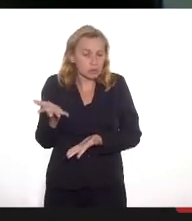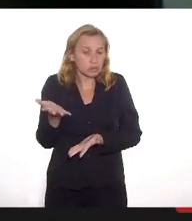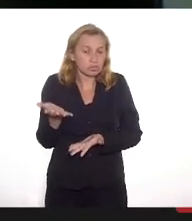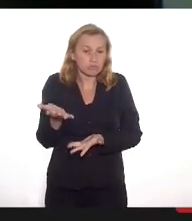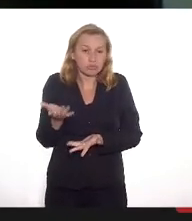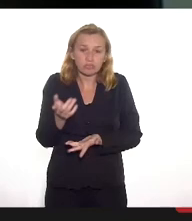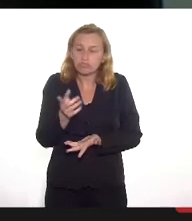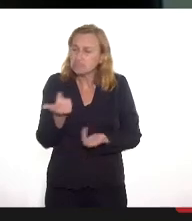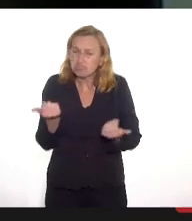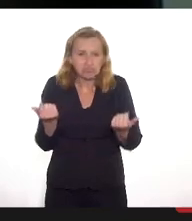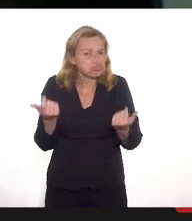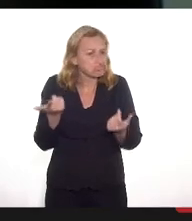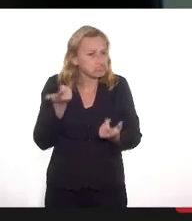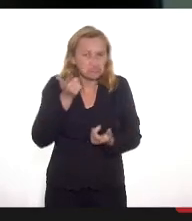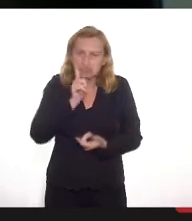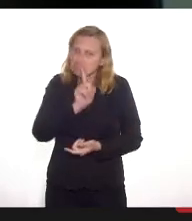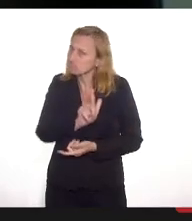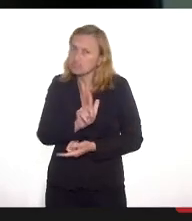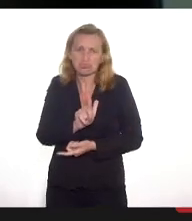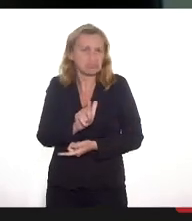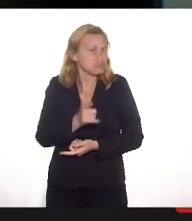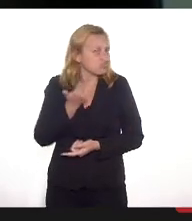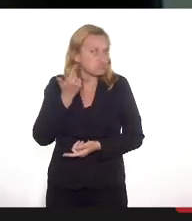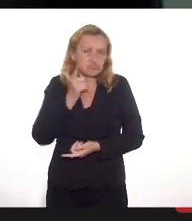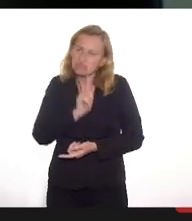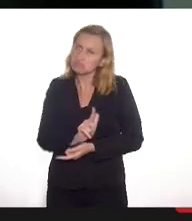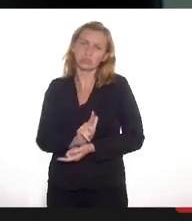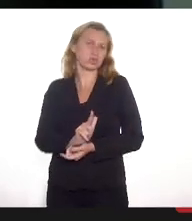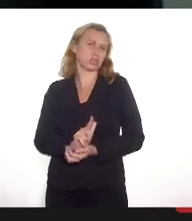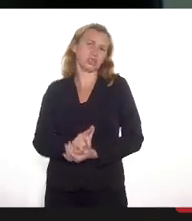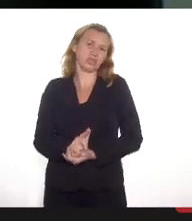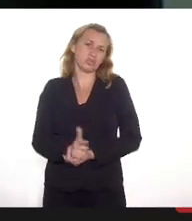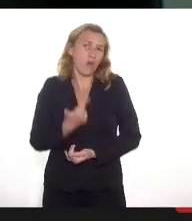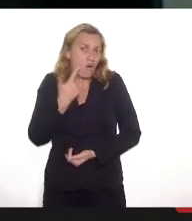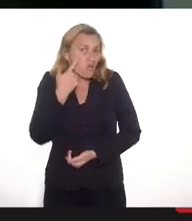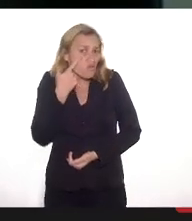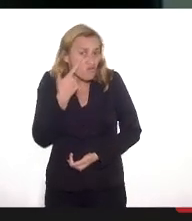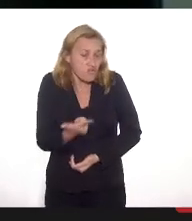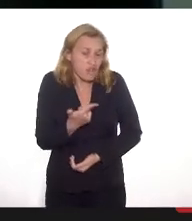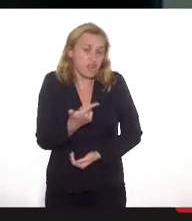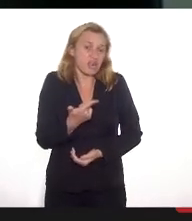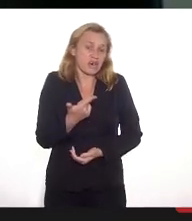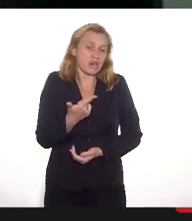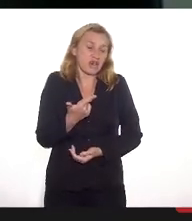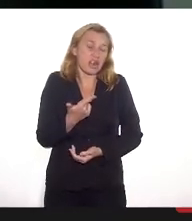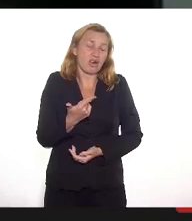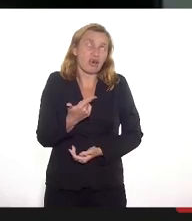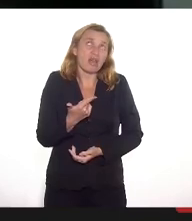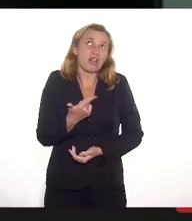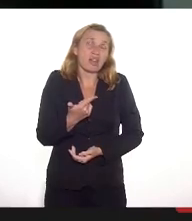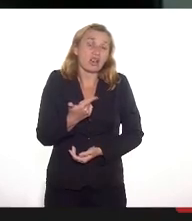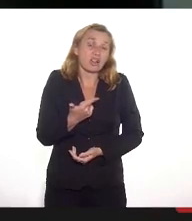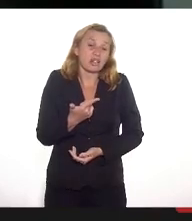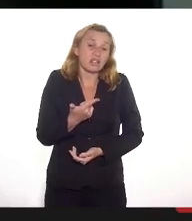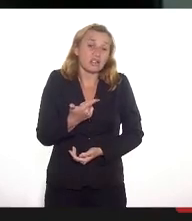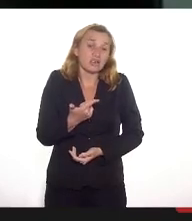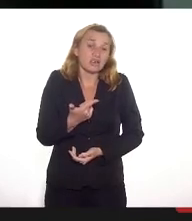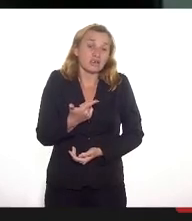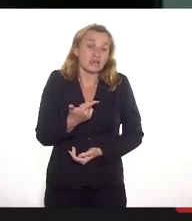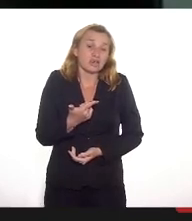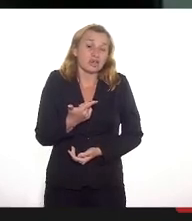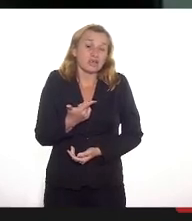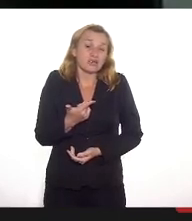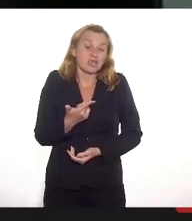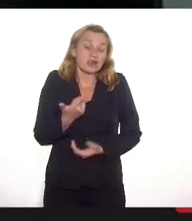não tão conseguindo não tão conseguindo ver o seu novo seu interesse que interesse parece algo